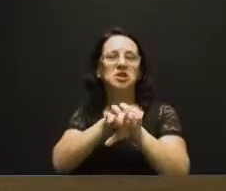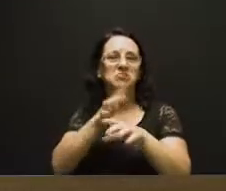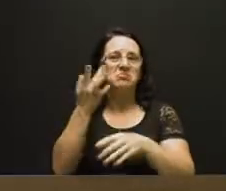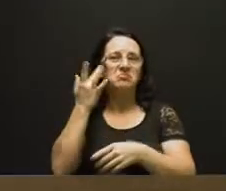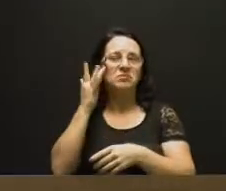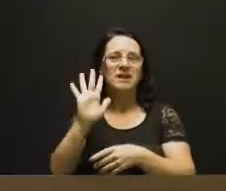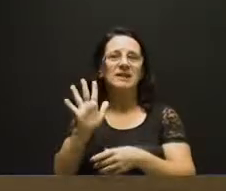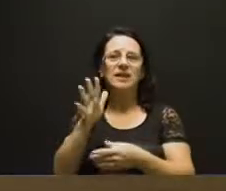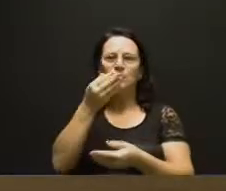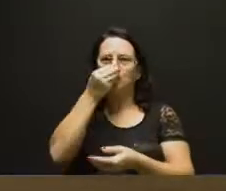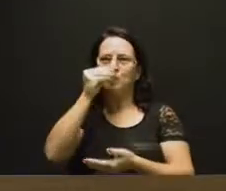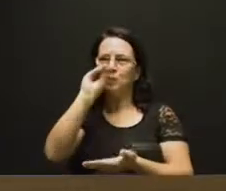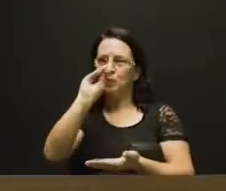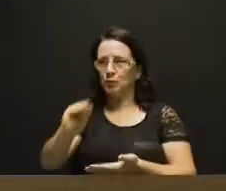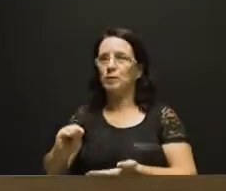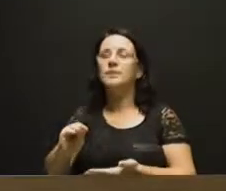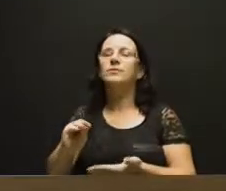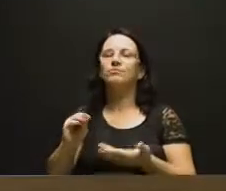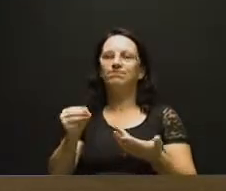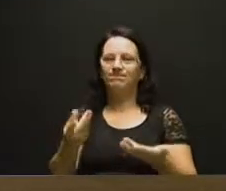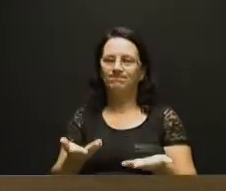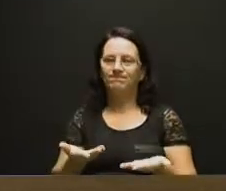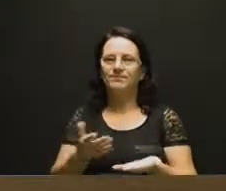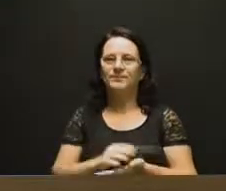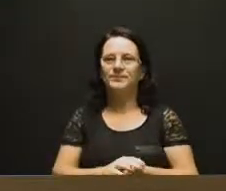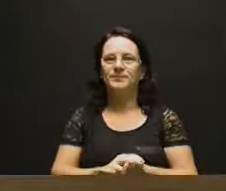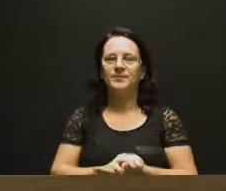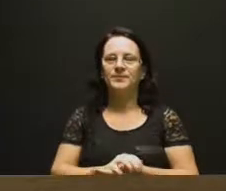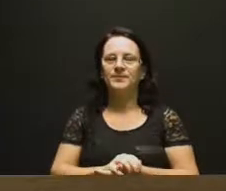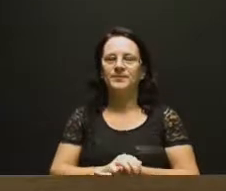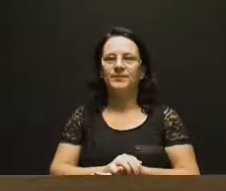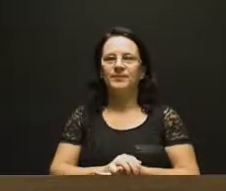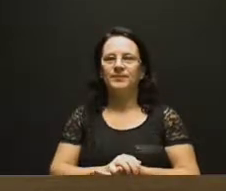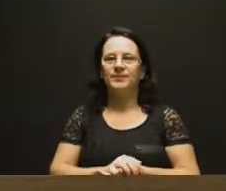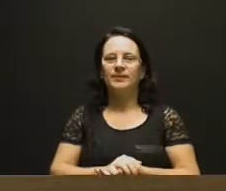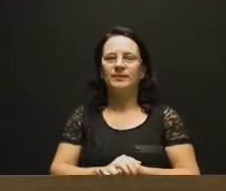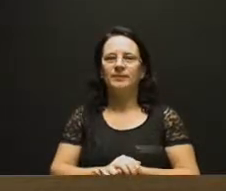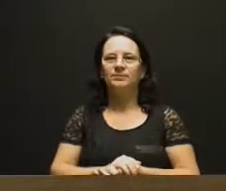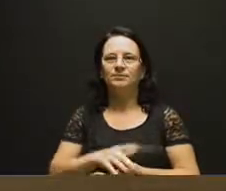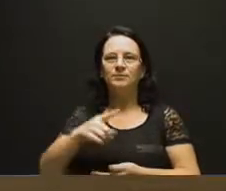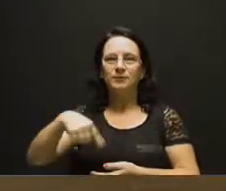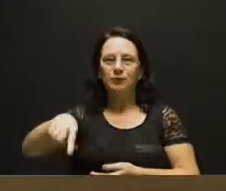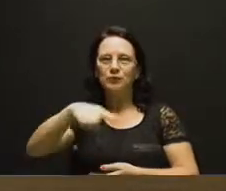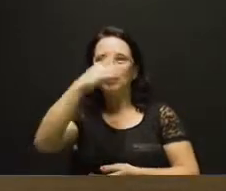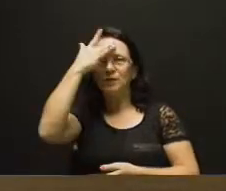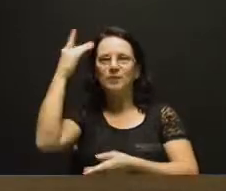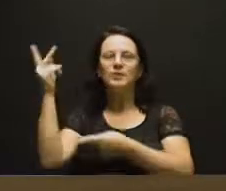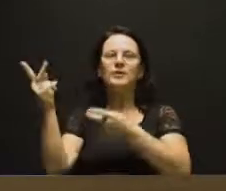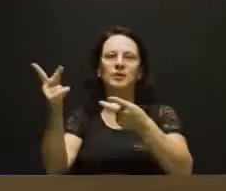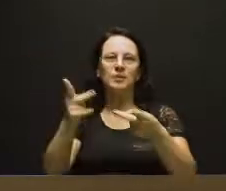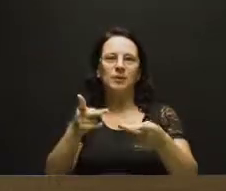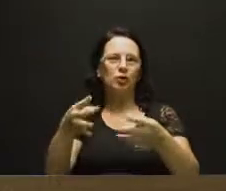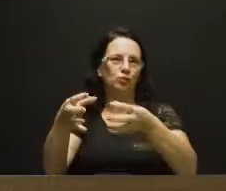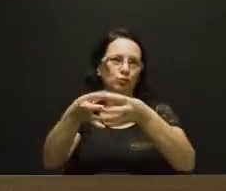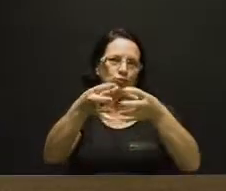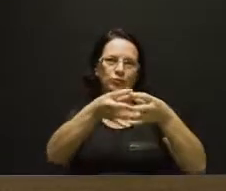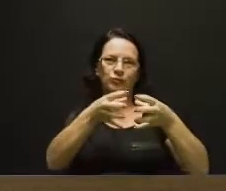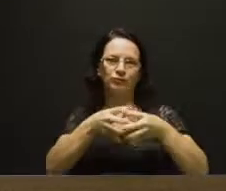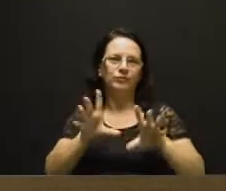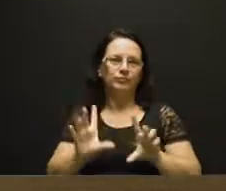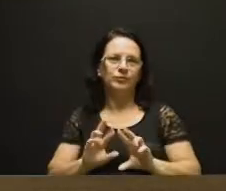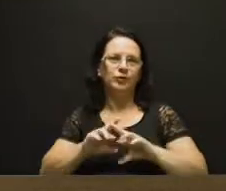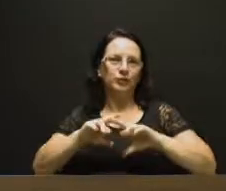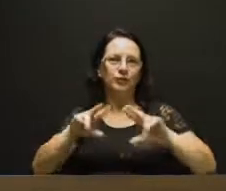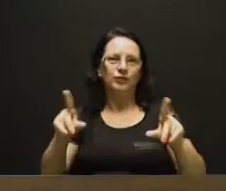está a exclusão ainda está evidente é ea todos os presentes de diferentes áreas que